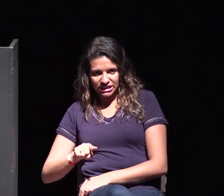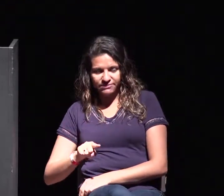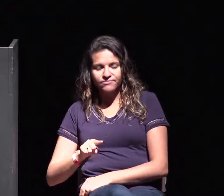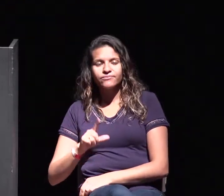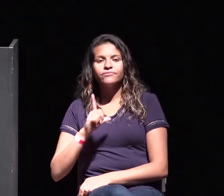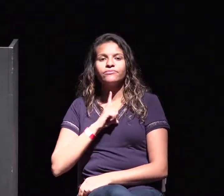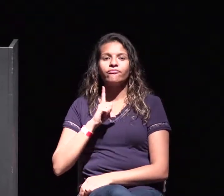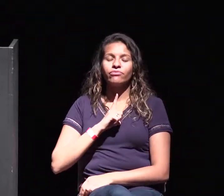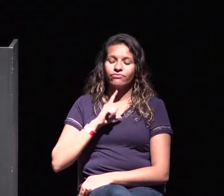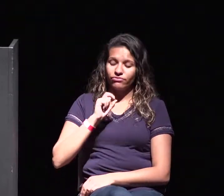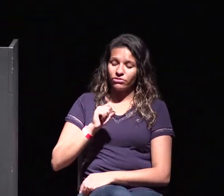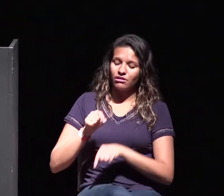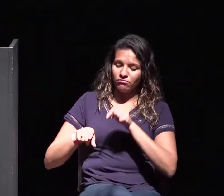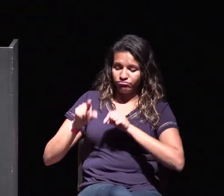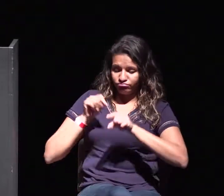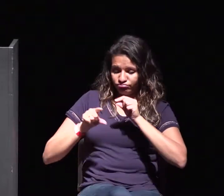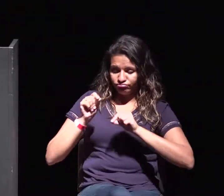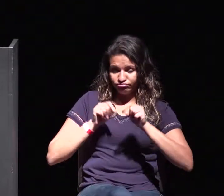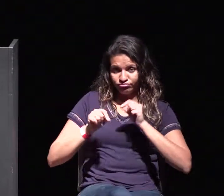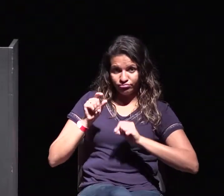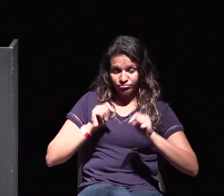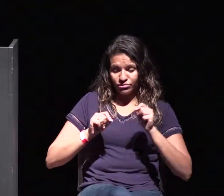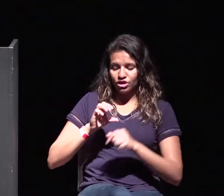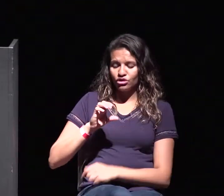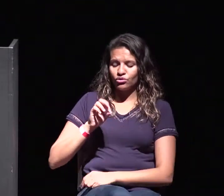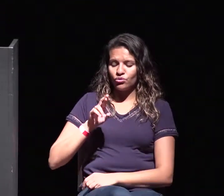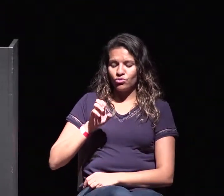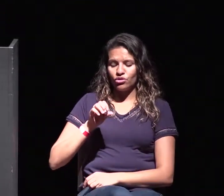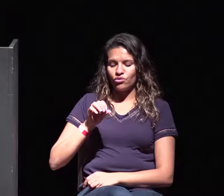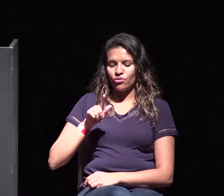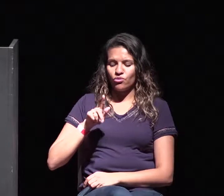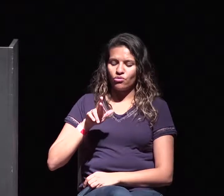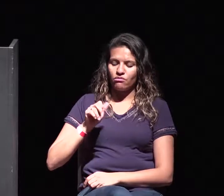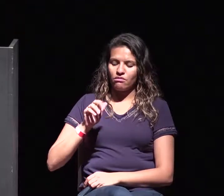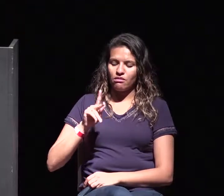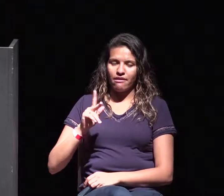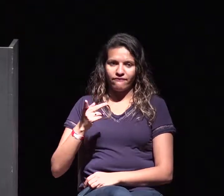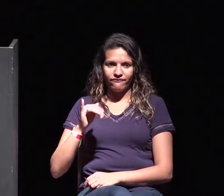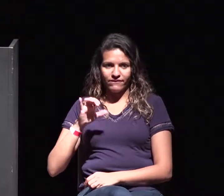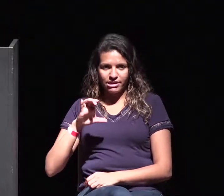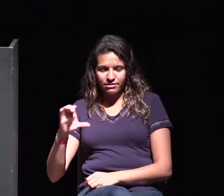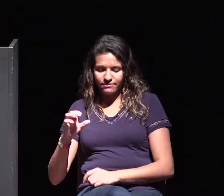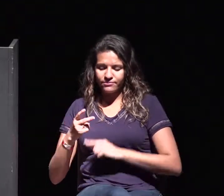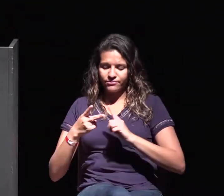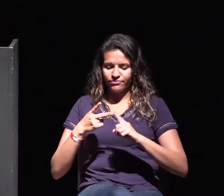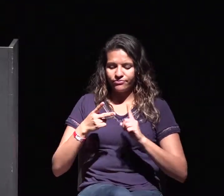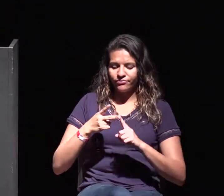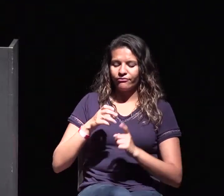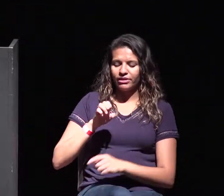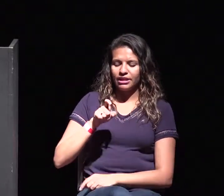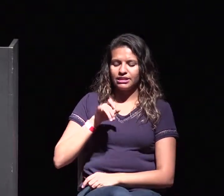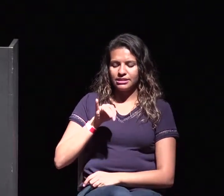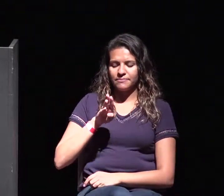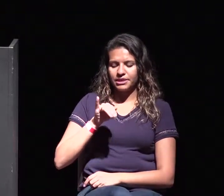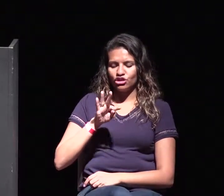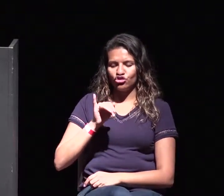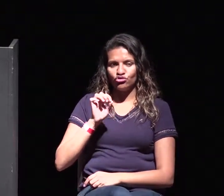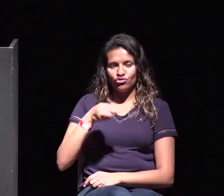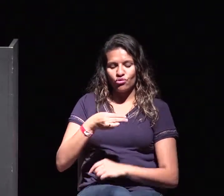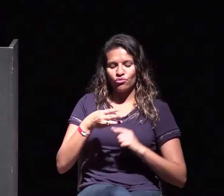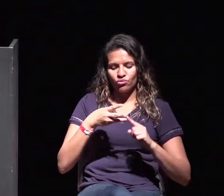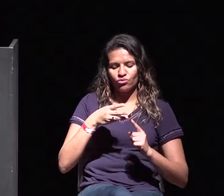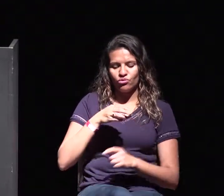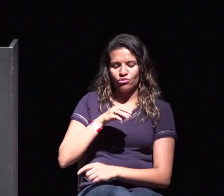exposições, realizou as curadorias A Choreographed Exhibition, Soundtrack for an Exhibition, Alan Vega,